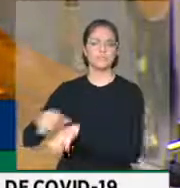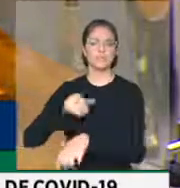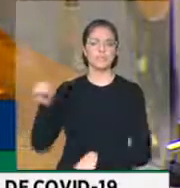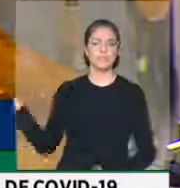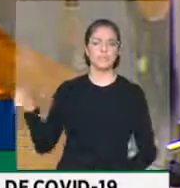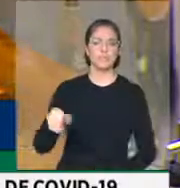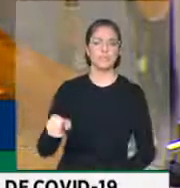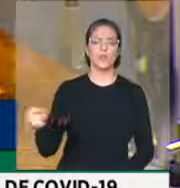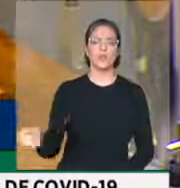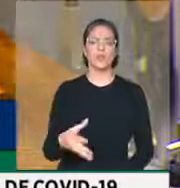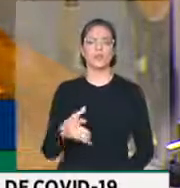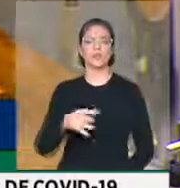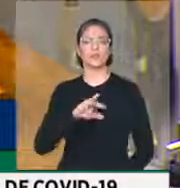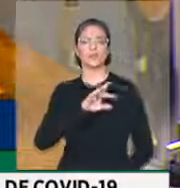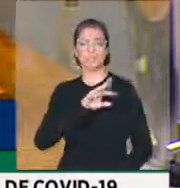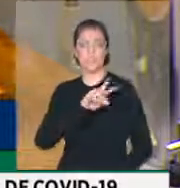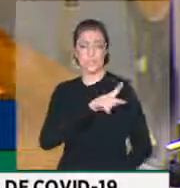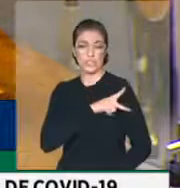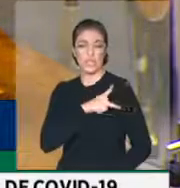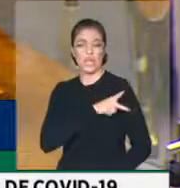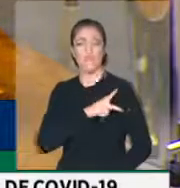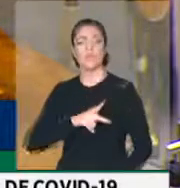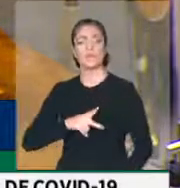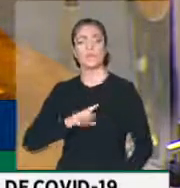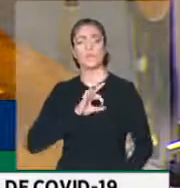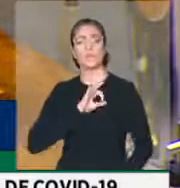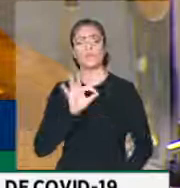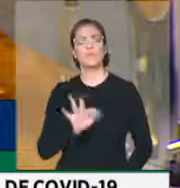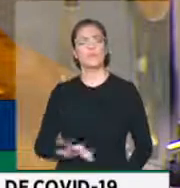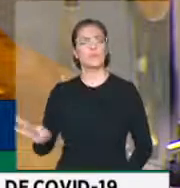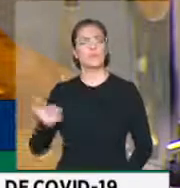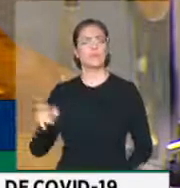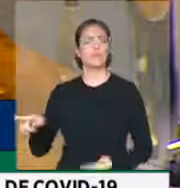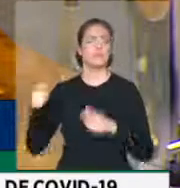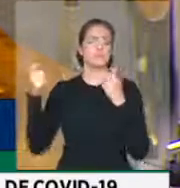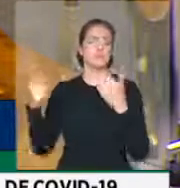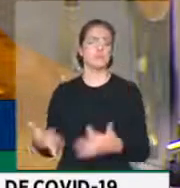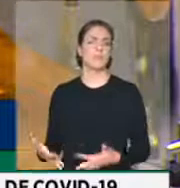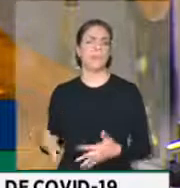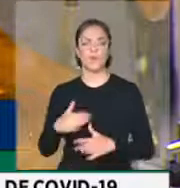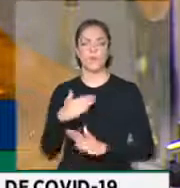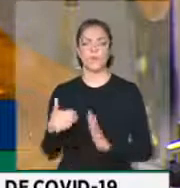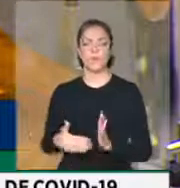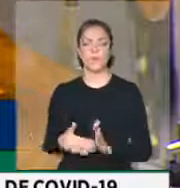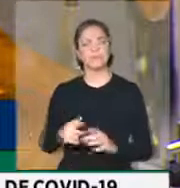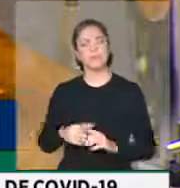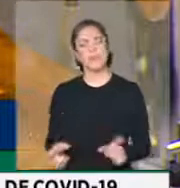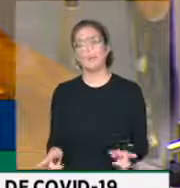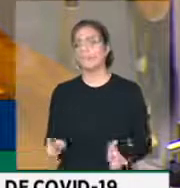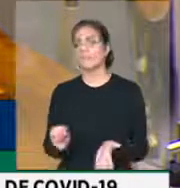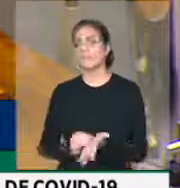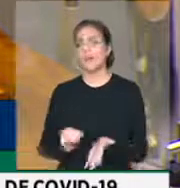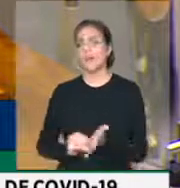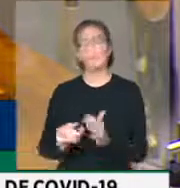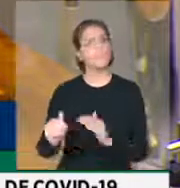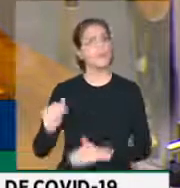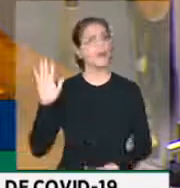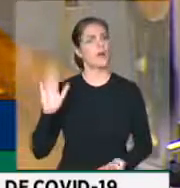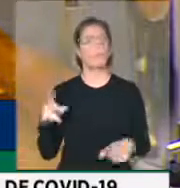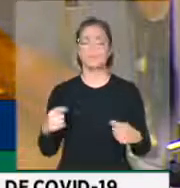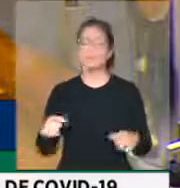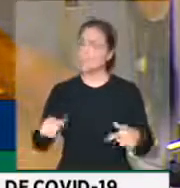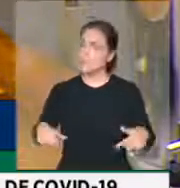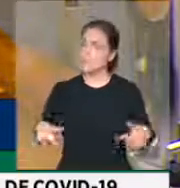Polícia Federal para explicações para todo o plenário. Mas é muito pouco. Se as vozes democráticas não derem uma